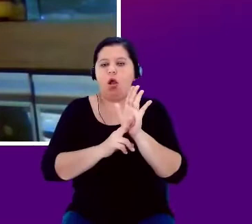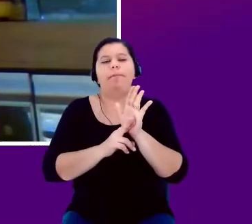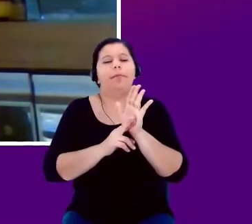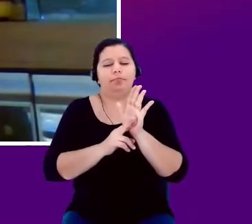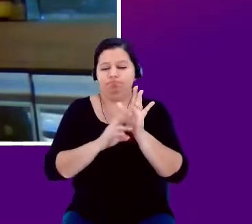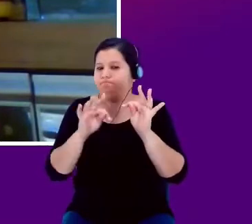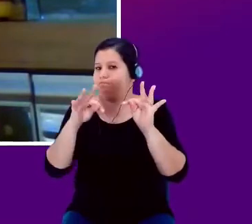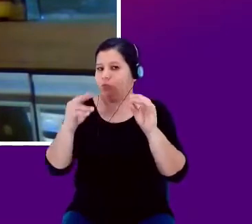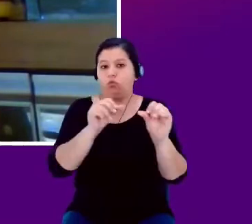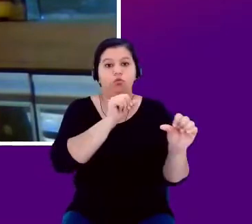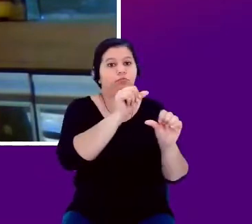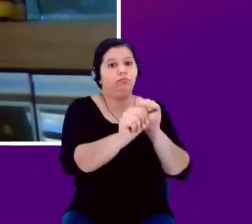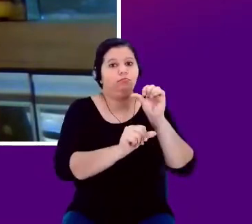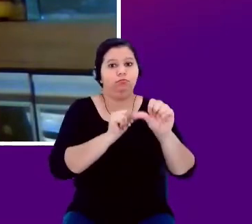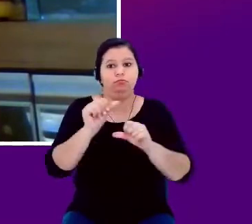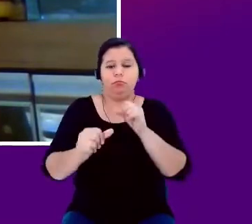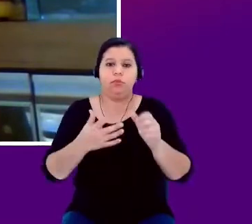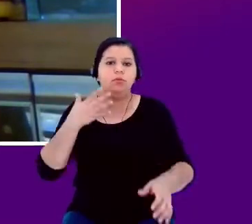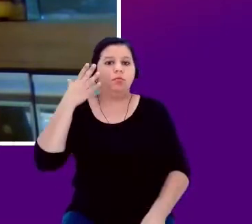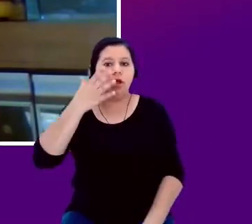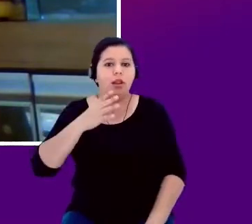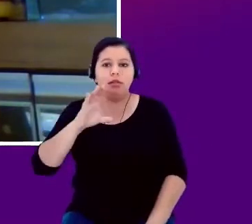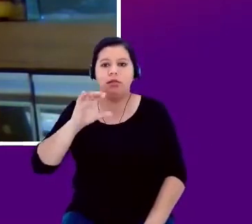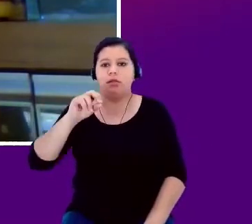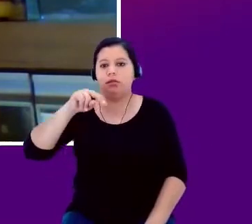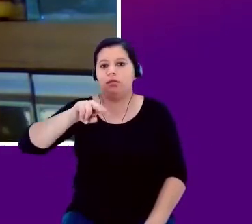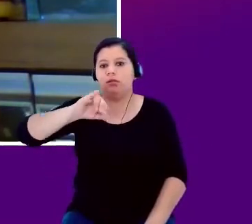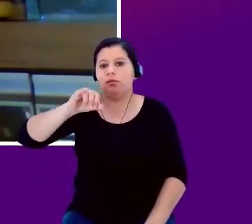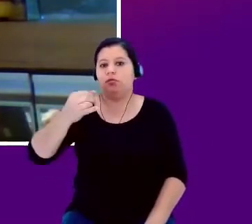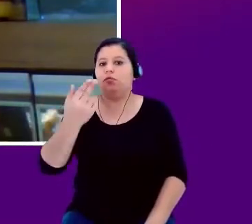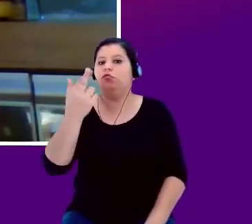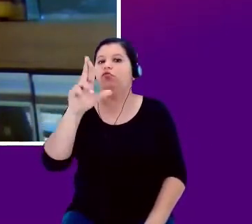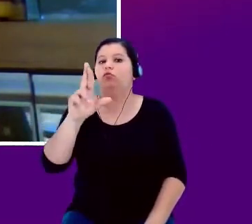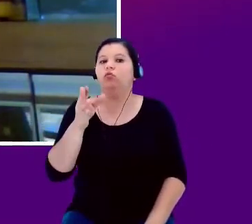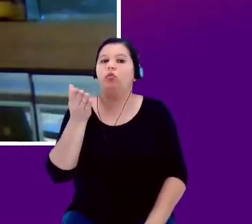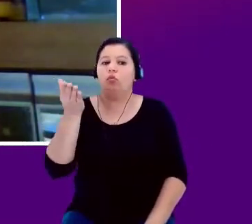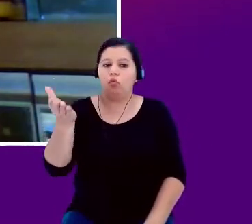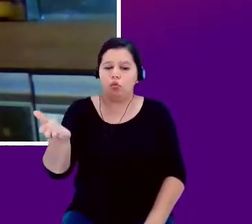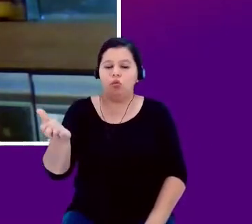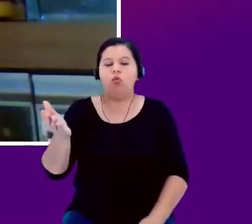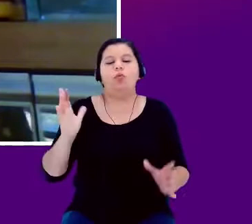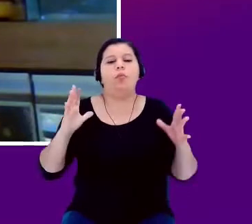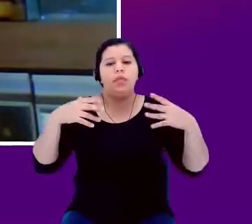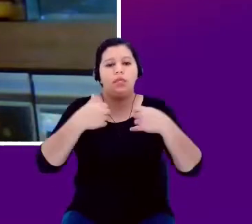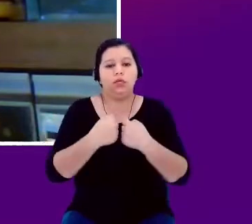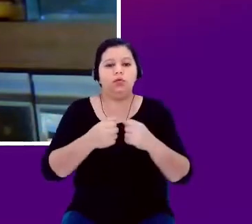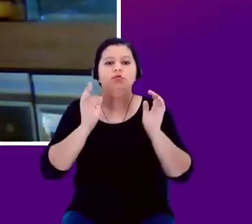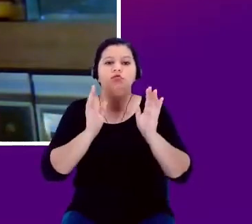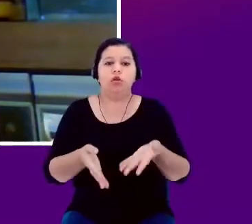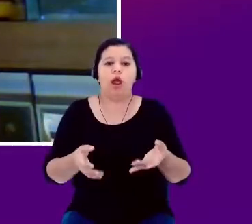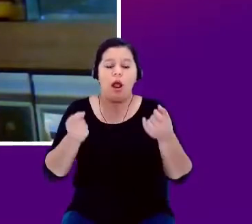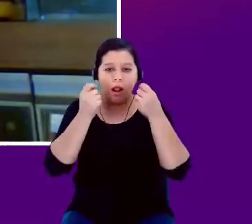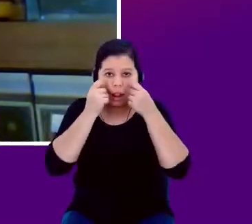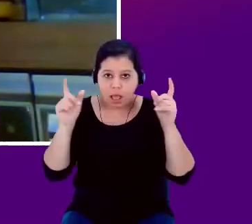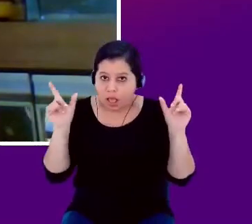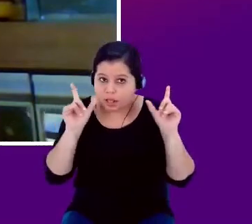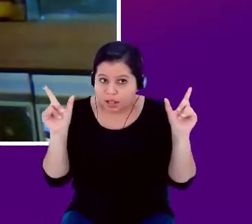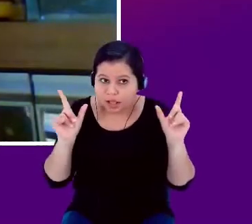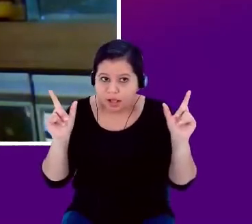jurisprudência. Em palestra no Conjur, o ministro Ricardo Vilas Boas já alertava que a proteção de dados traz uma mudança de